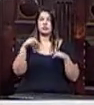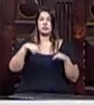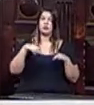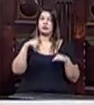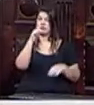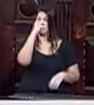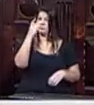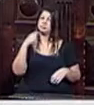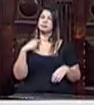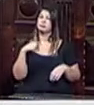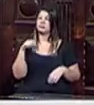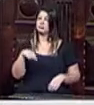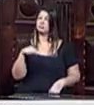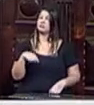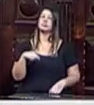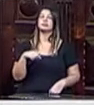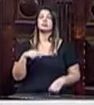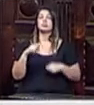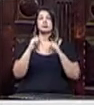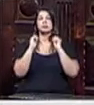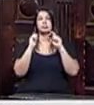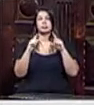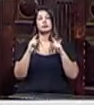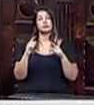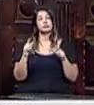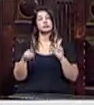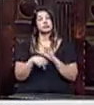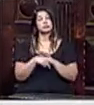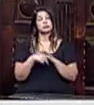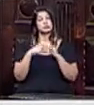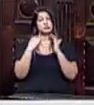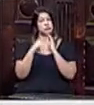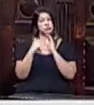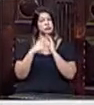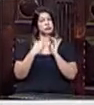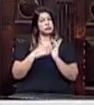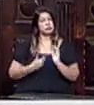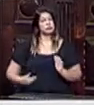casa, uma mensagem, onde